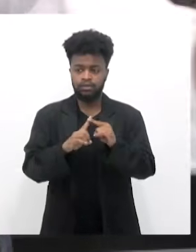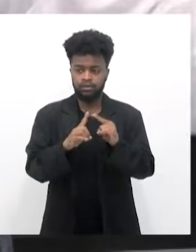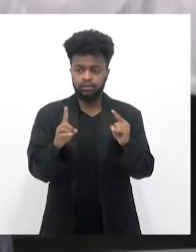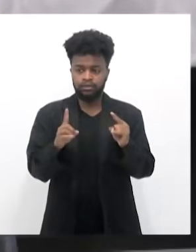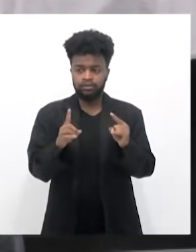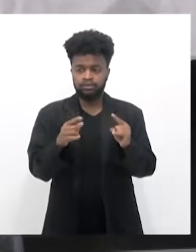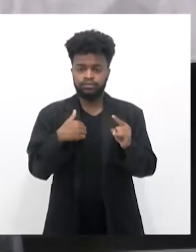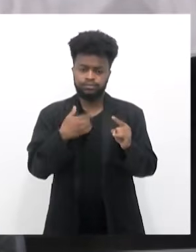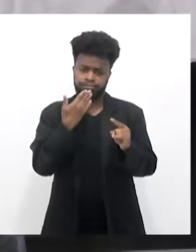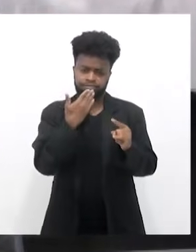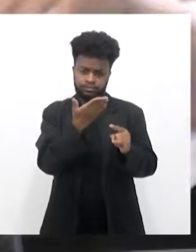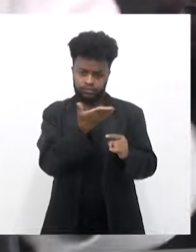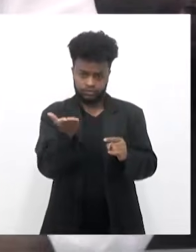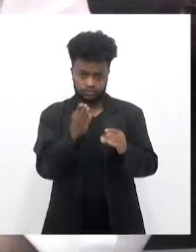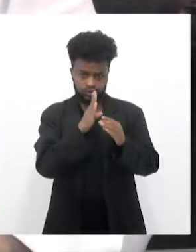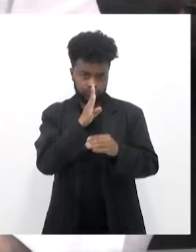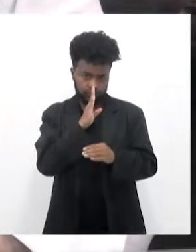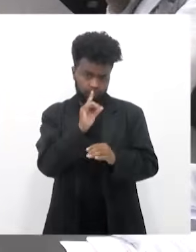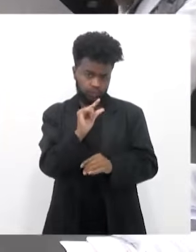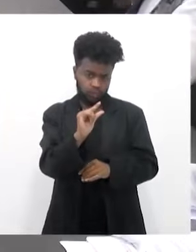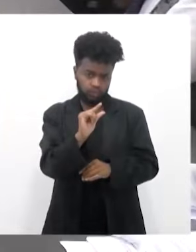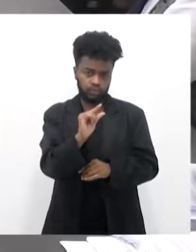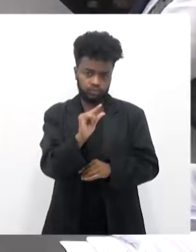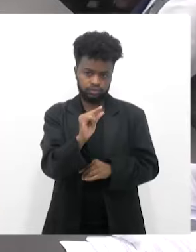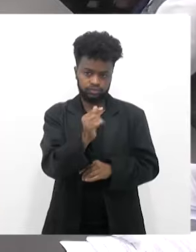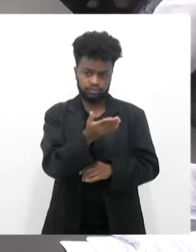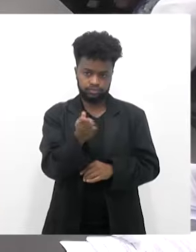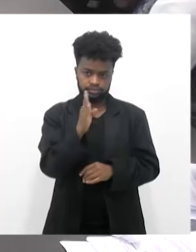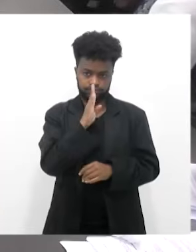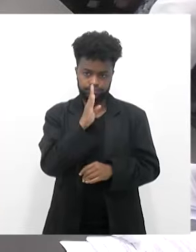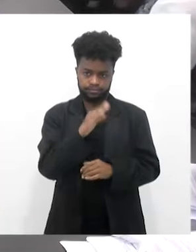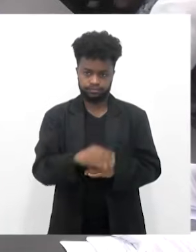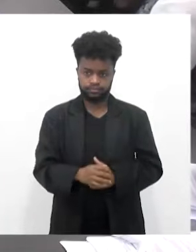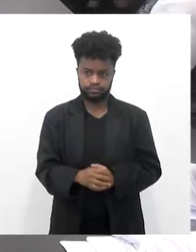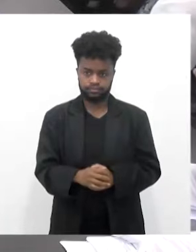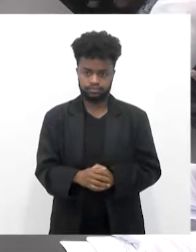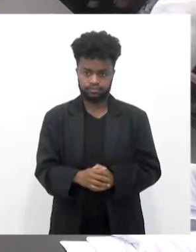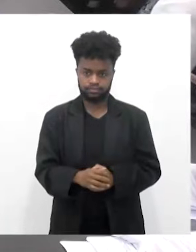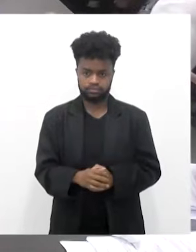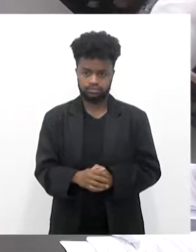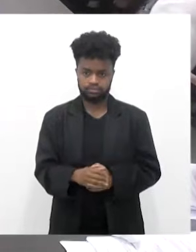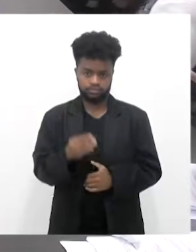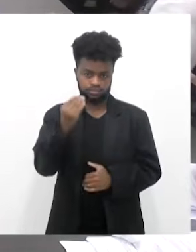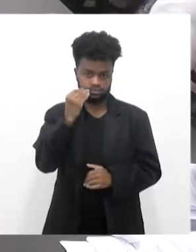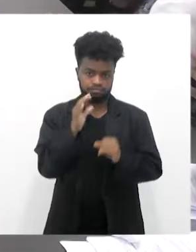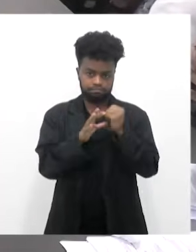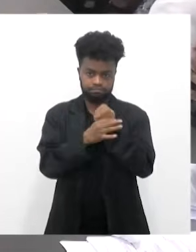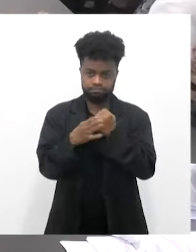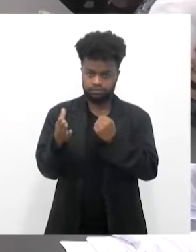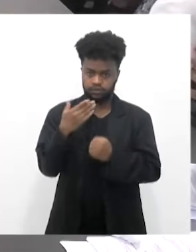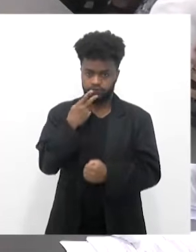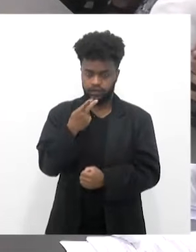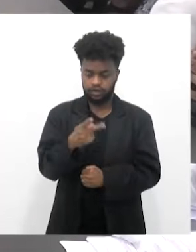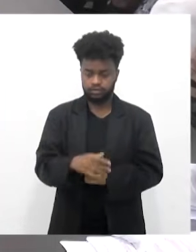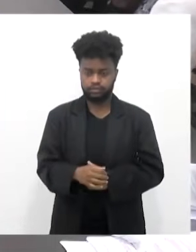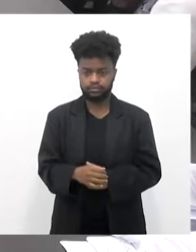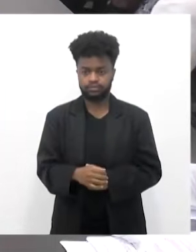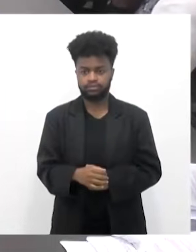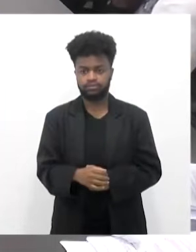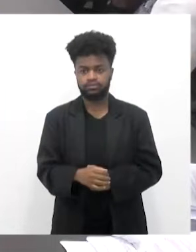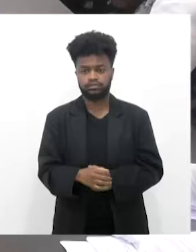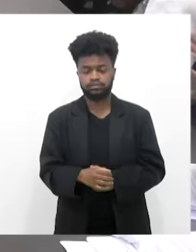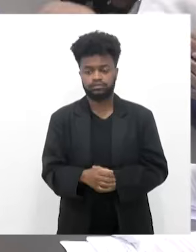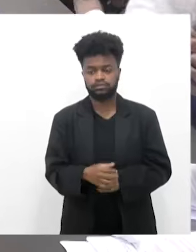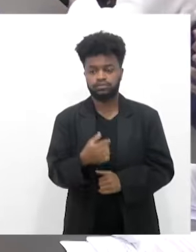só um pouquinho de silêncio a todos os companheiros e companheiras aqui. Pedir o silêncio aí para garantir a fala do deputado Mink, por favor. Eu